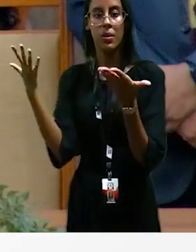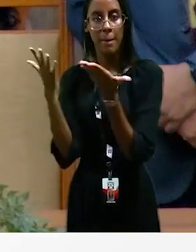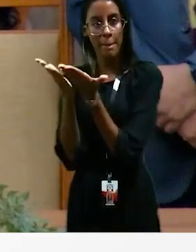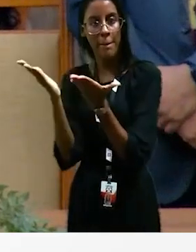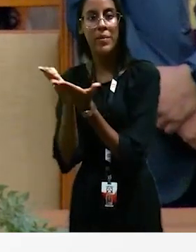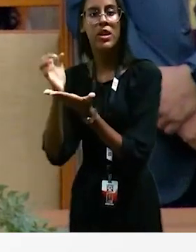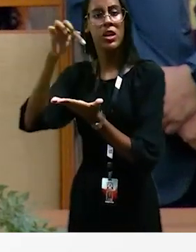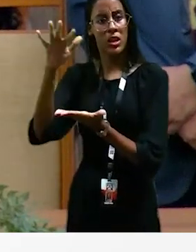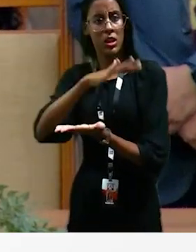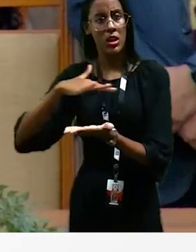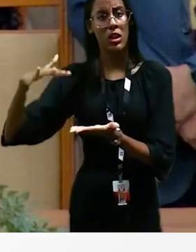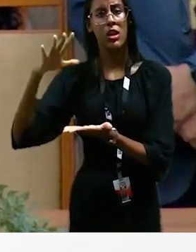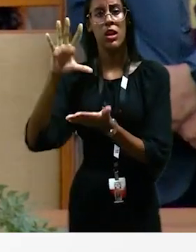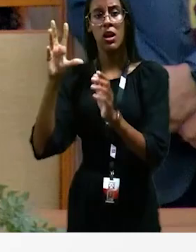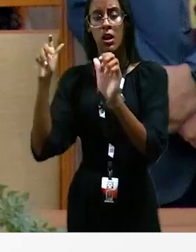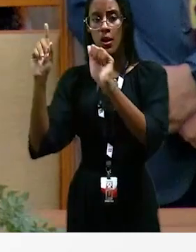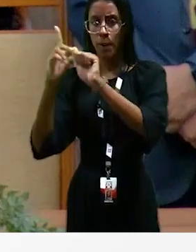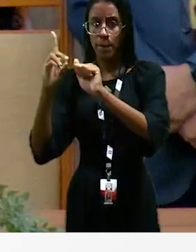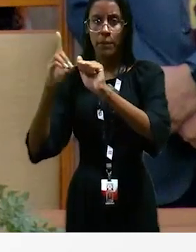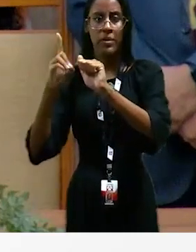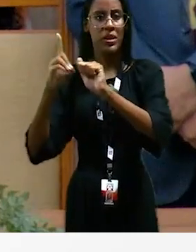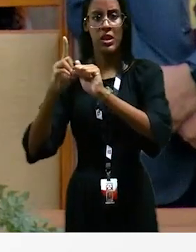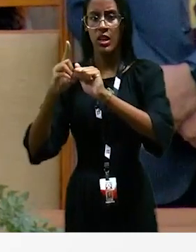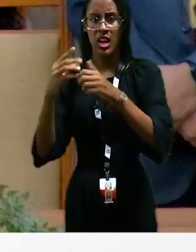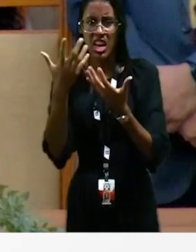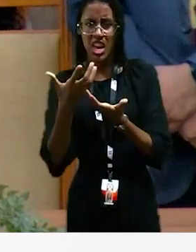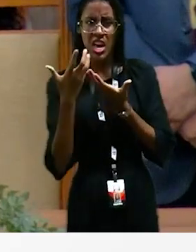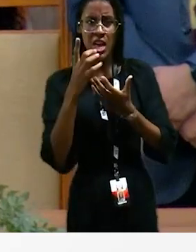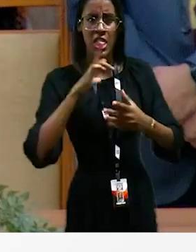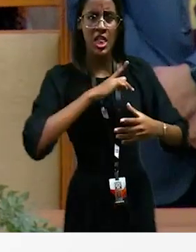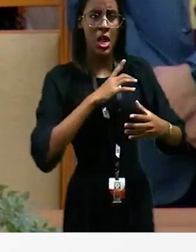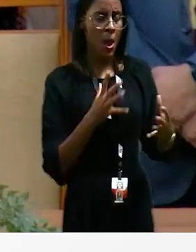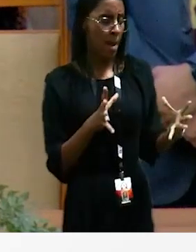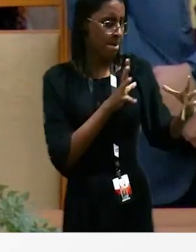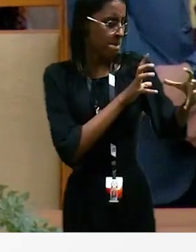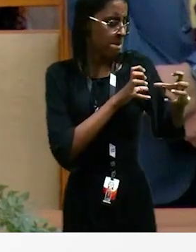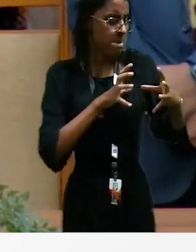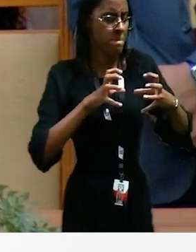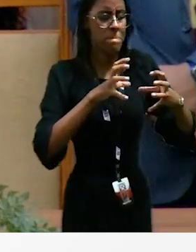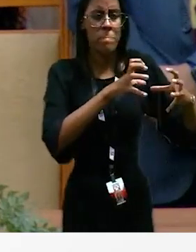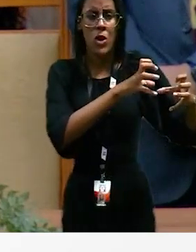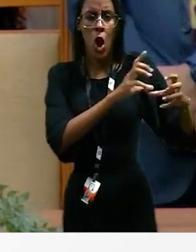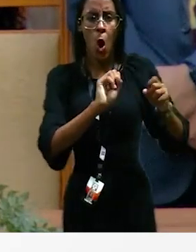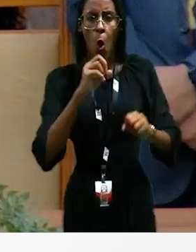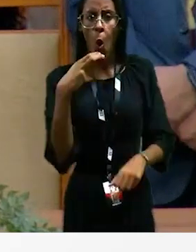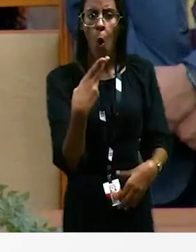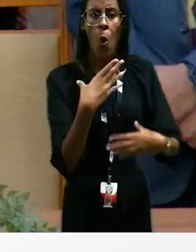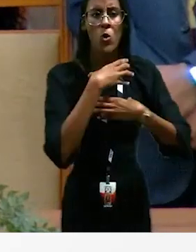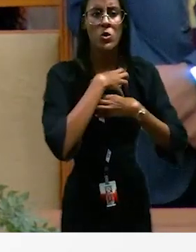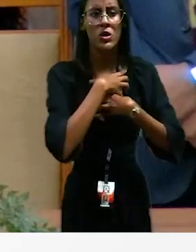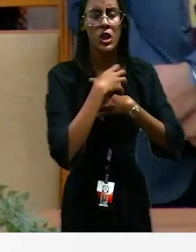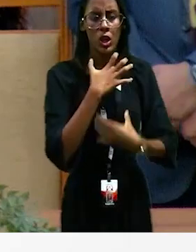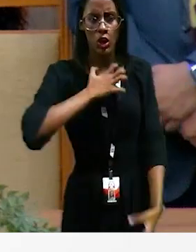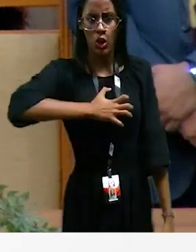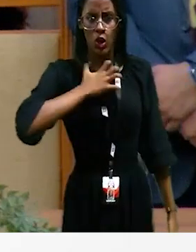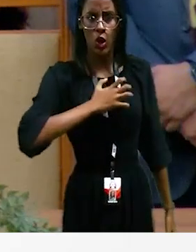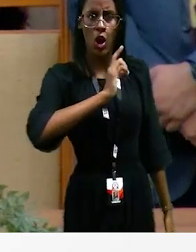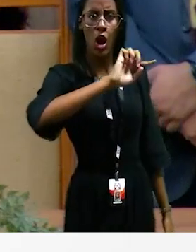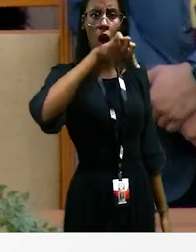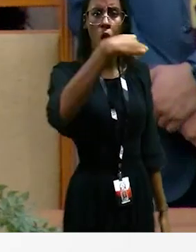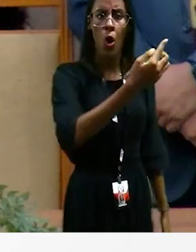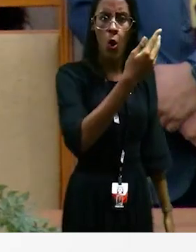incita a violência incita briga incita o ódio contra essas crenças nós